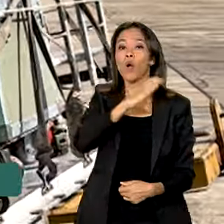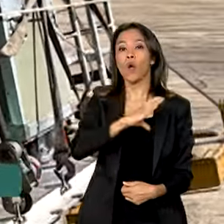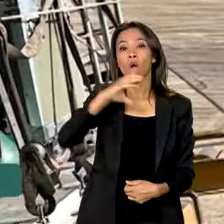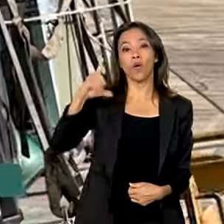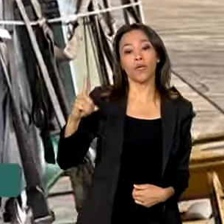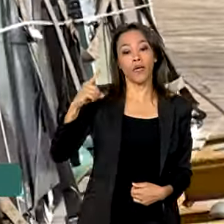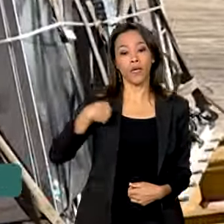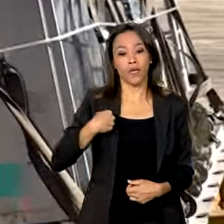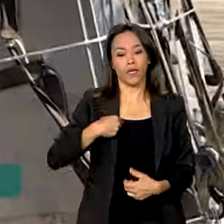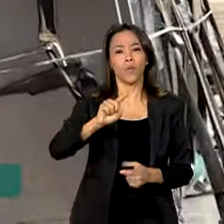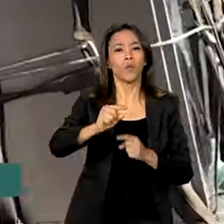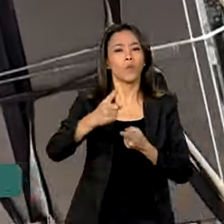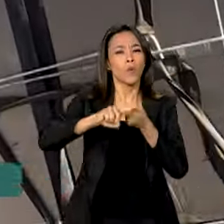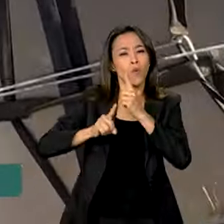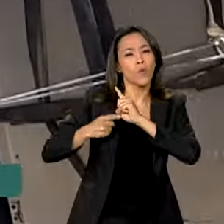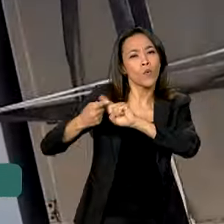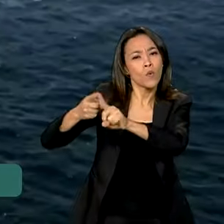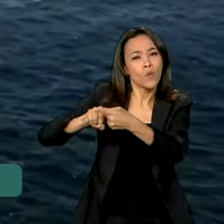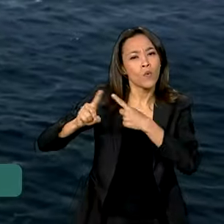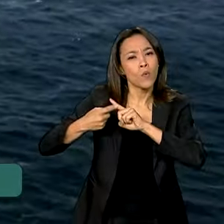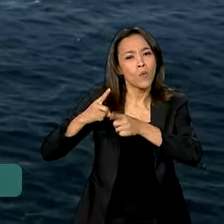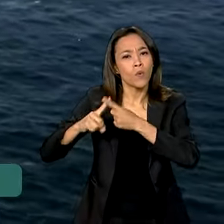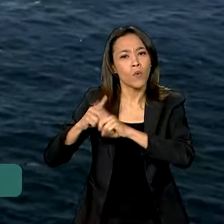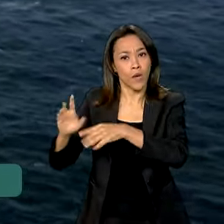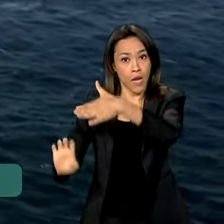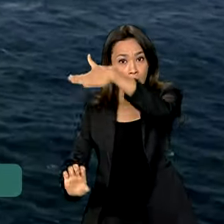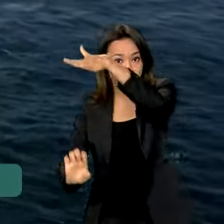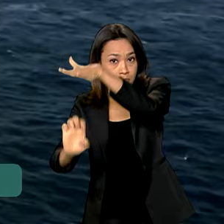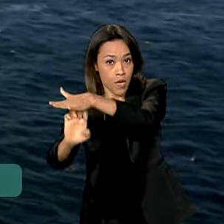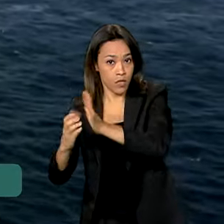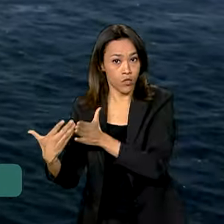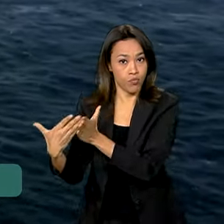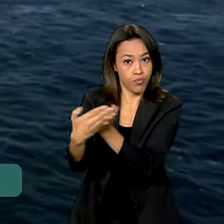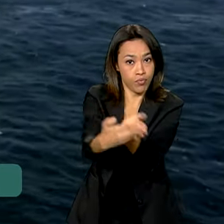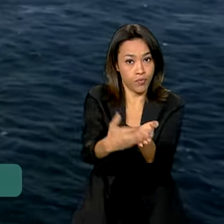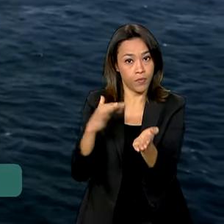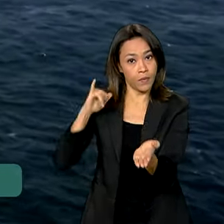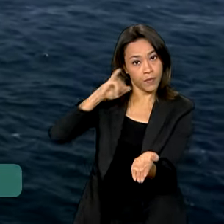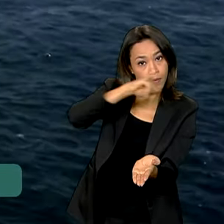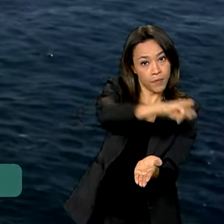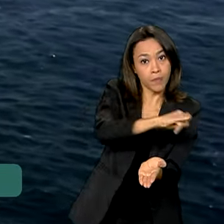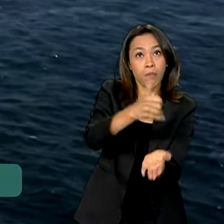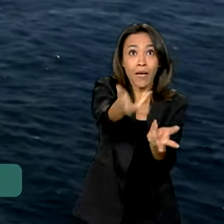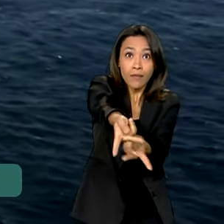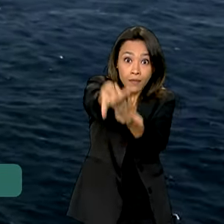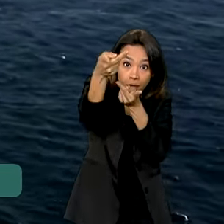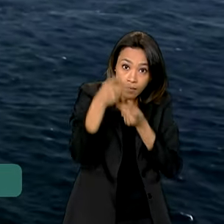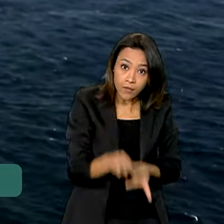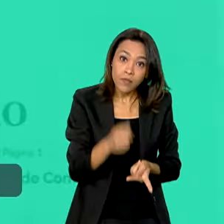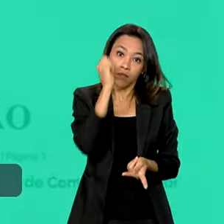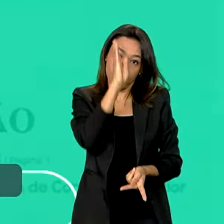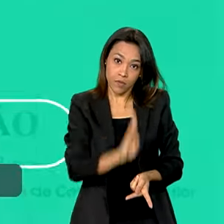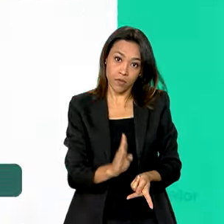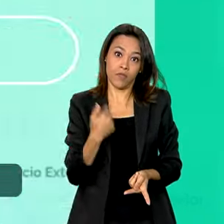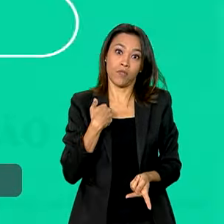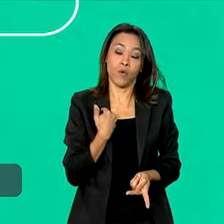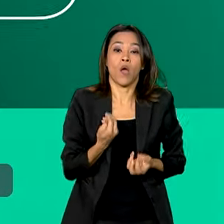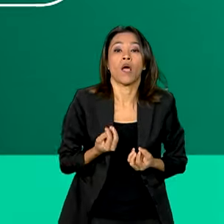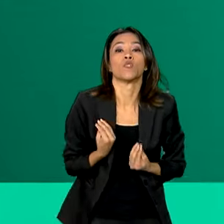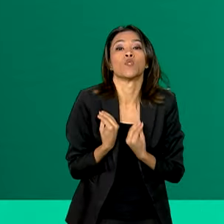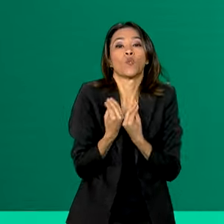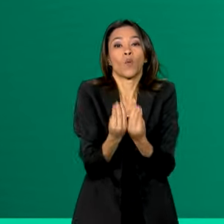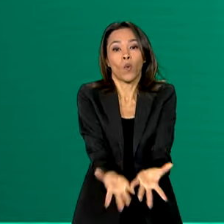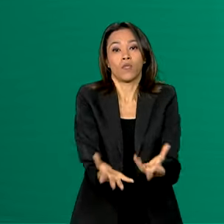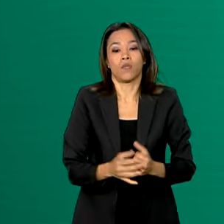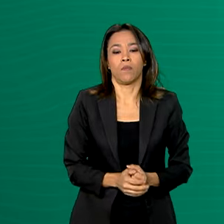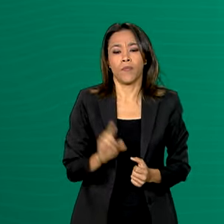que articula junto às companhias aéreas e empresas de navegação o transporte desses donativos. Além disso,